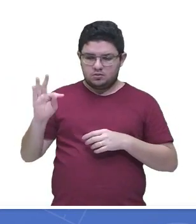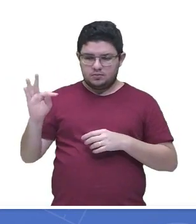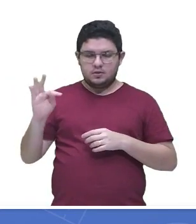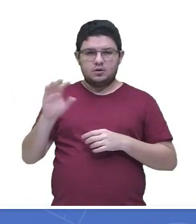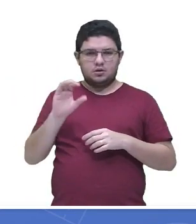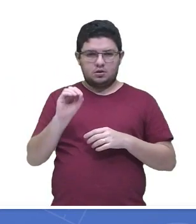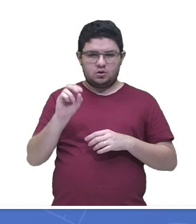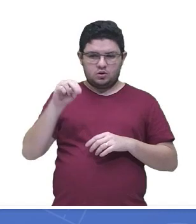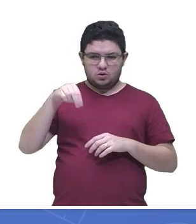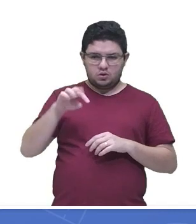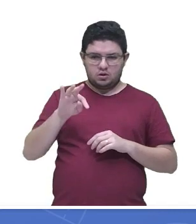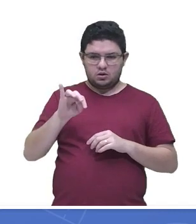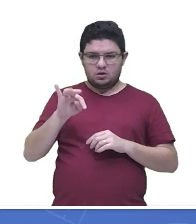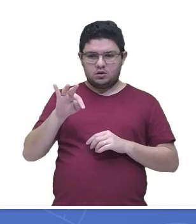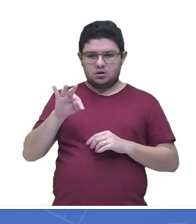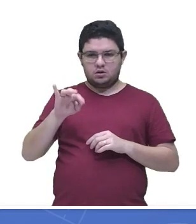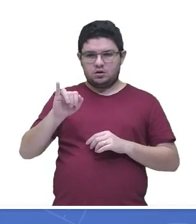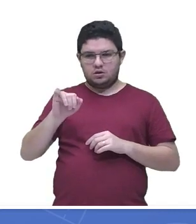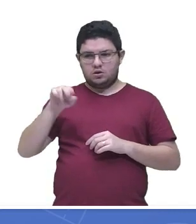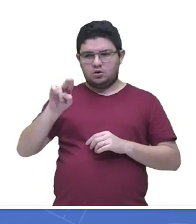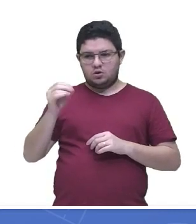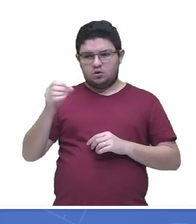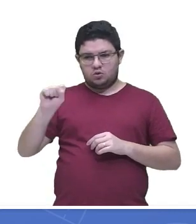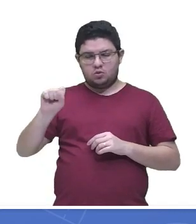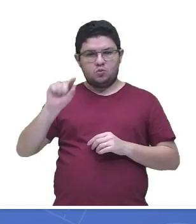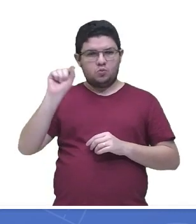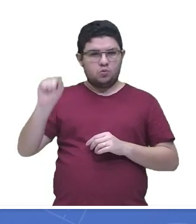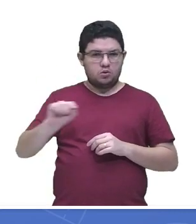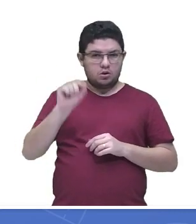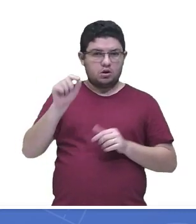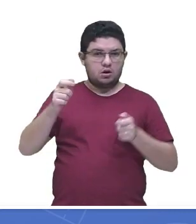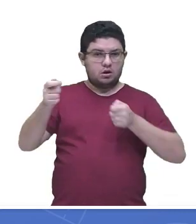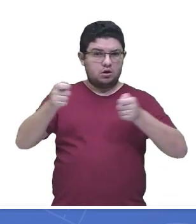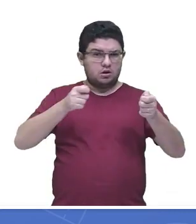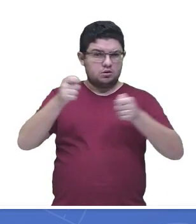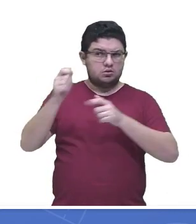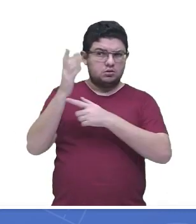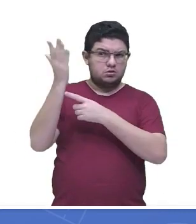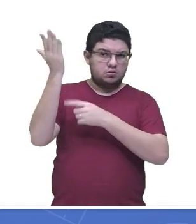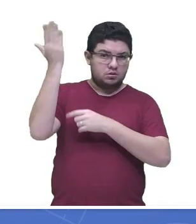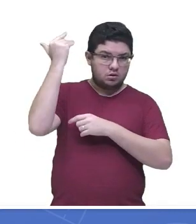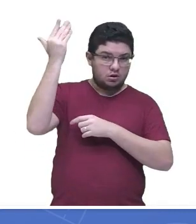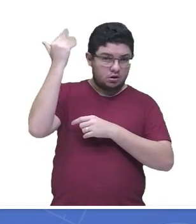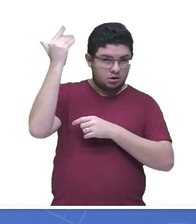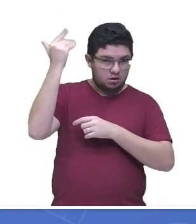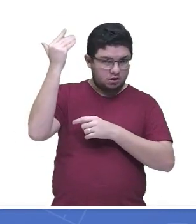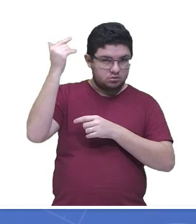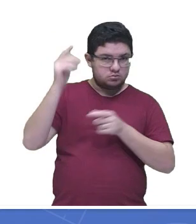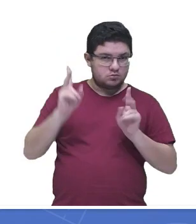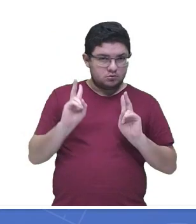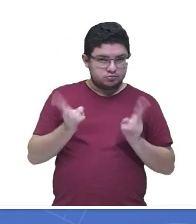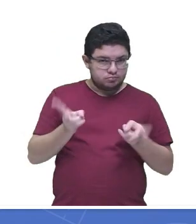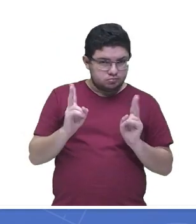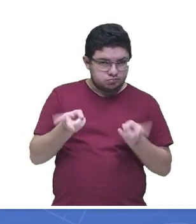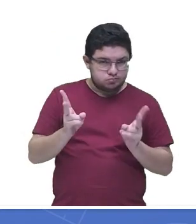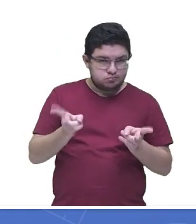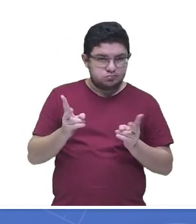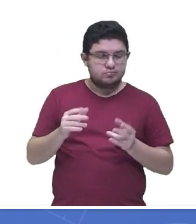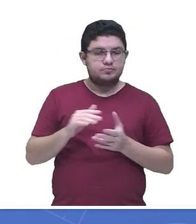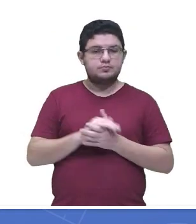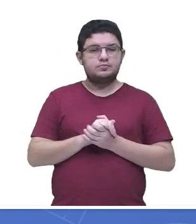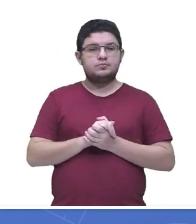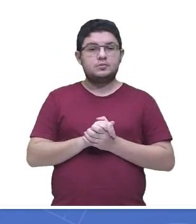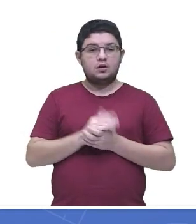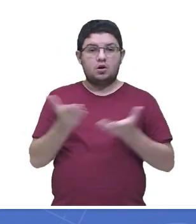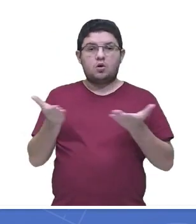no passado. Vocês vão ver comigo agora orações sobre essa estrutura e depois eu